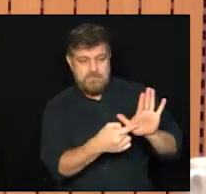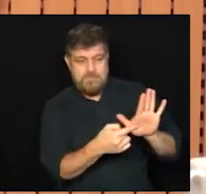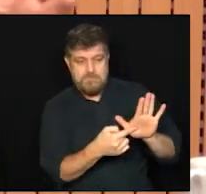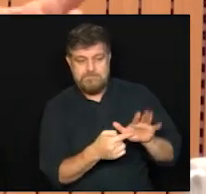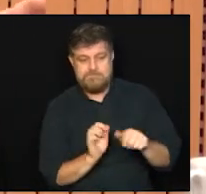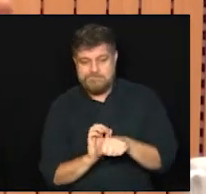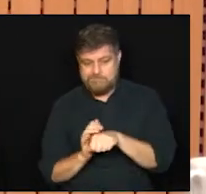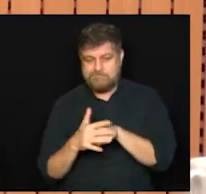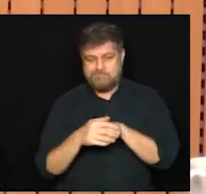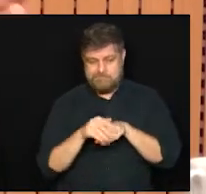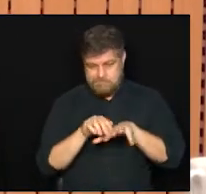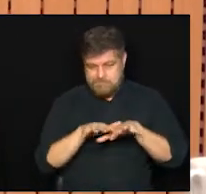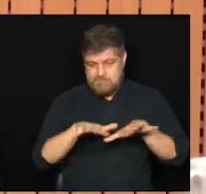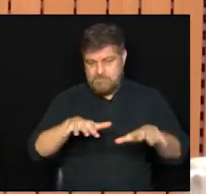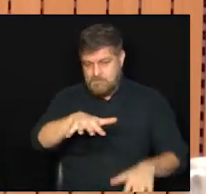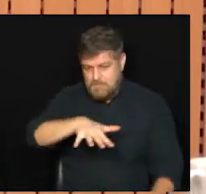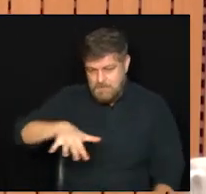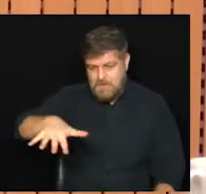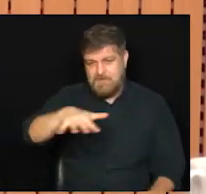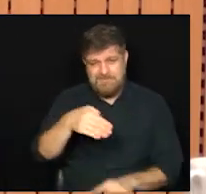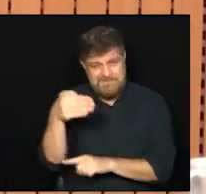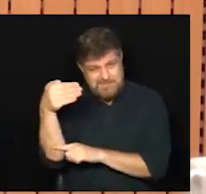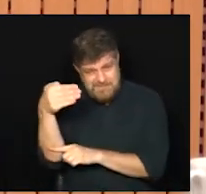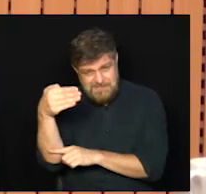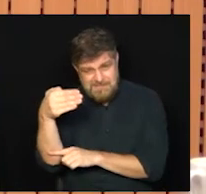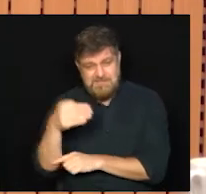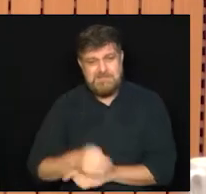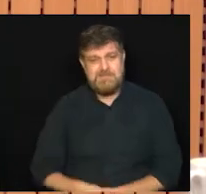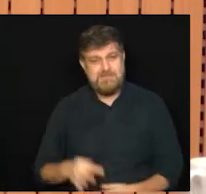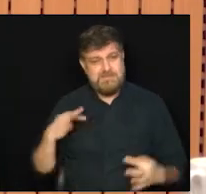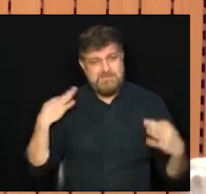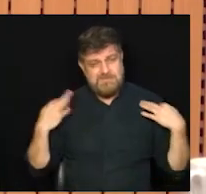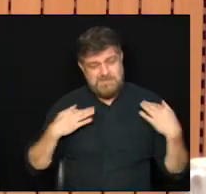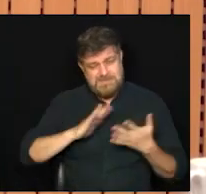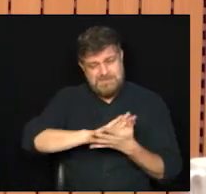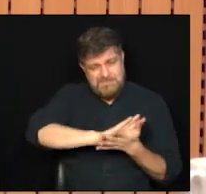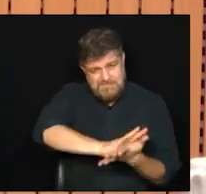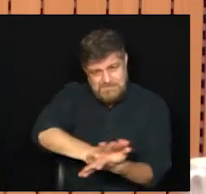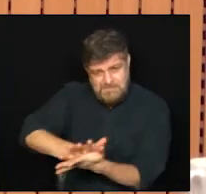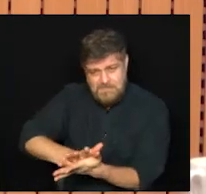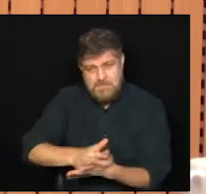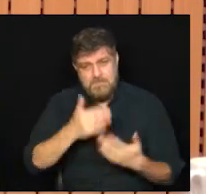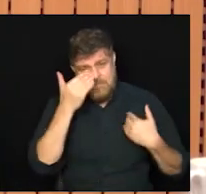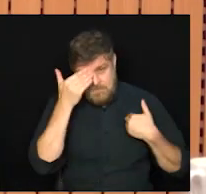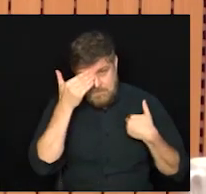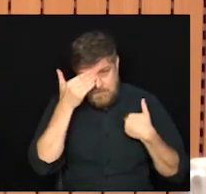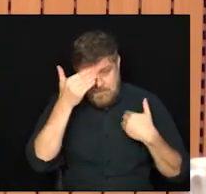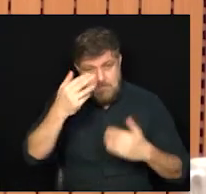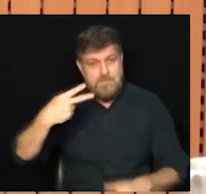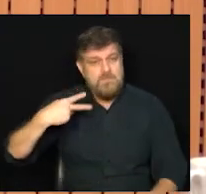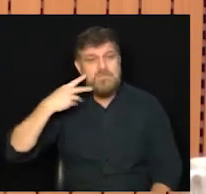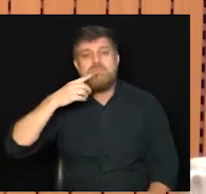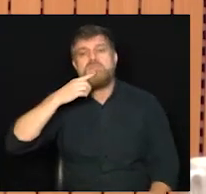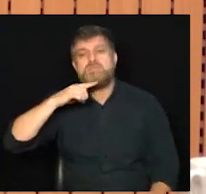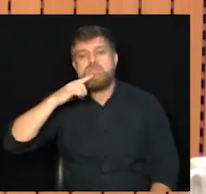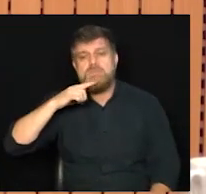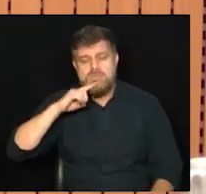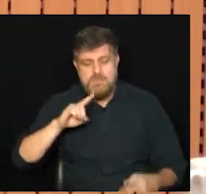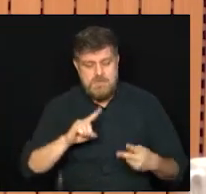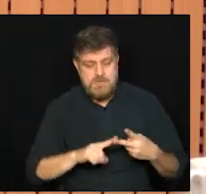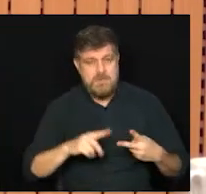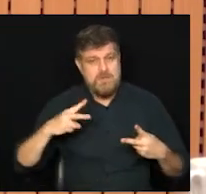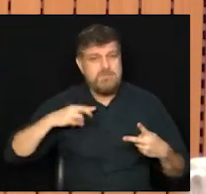pandemia impactou os diferentes setores da nossa cidade. Obrigado também, Eduardo, pela participação, vereador